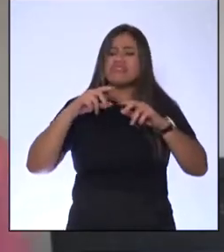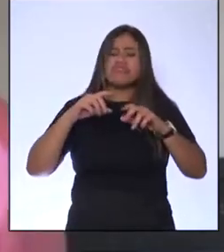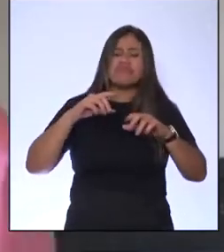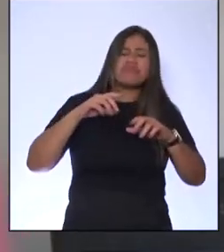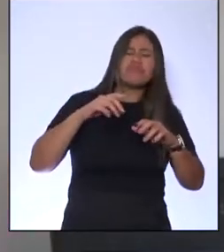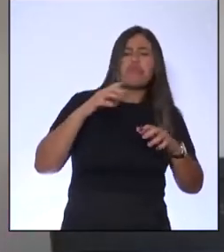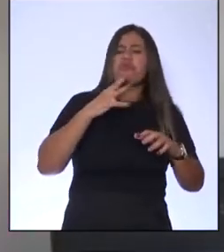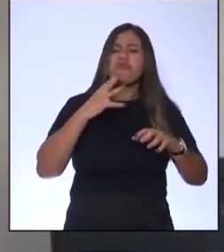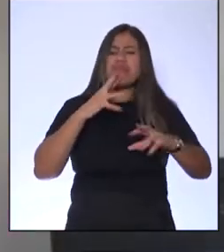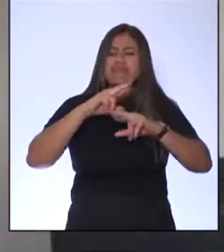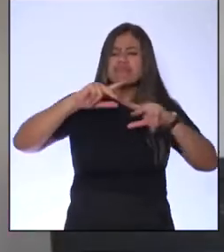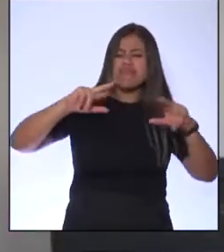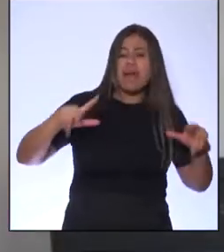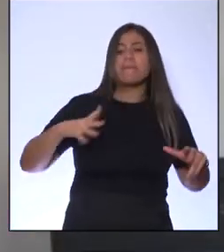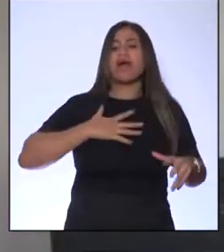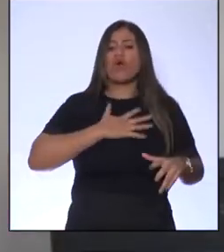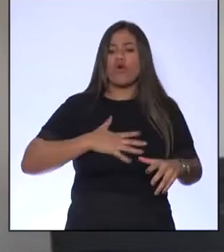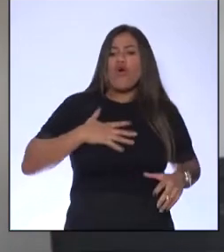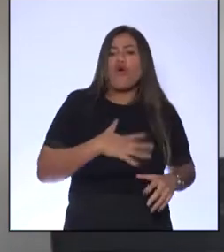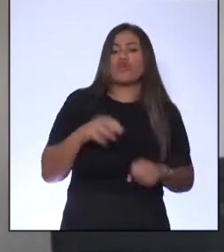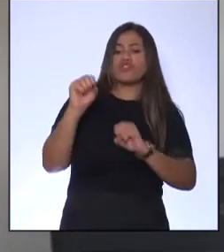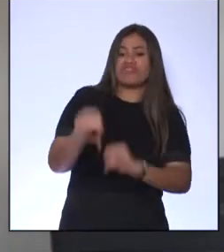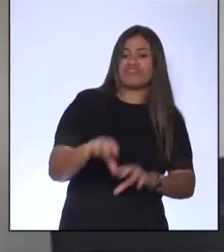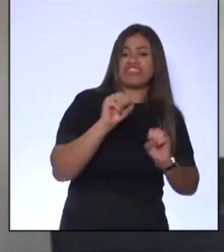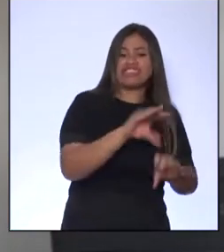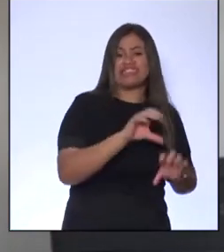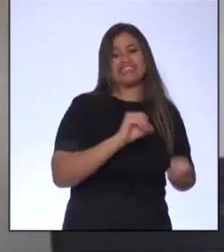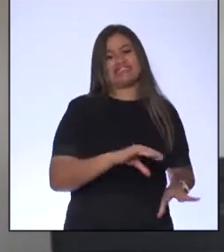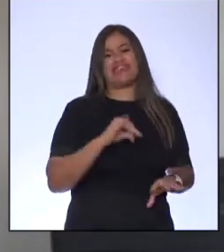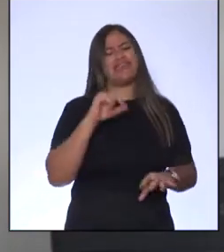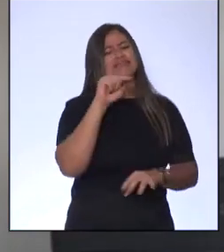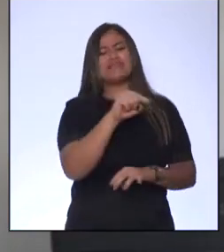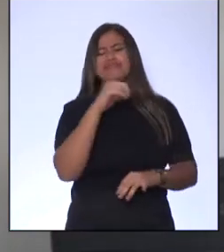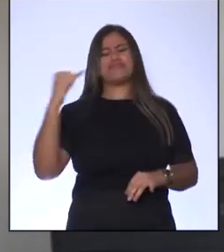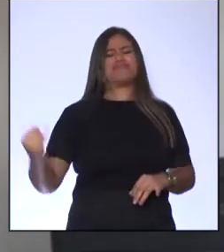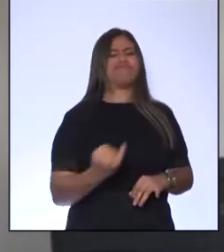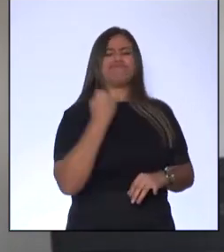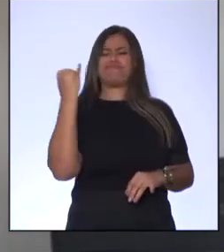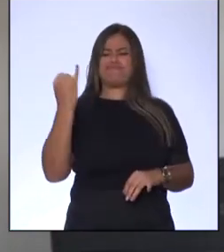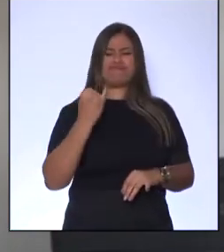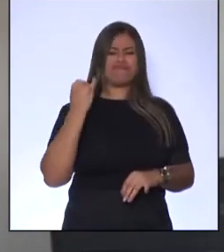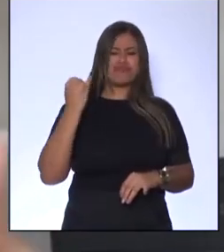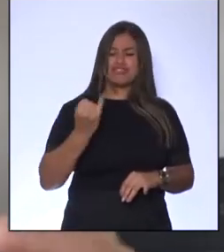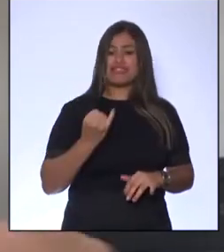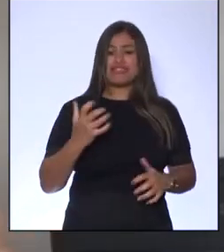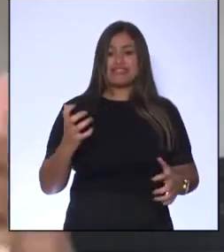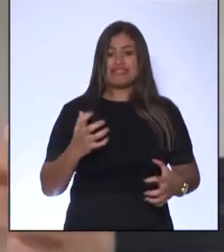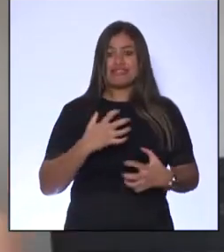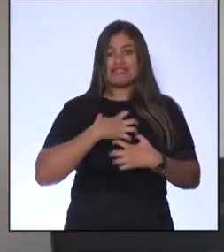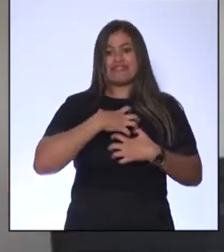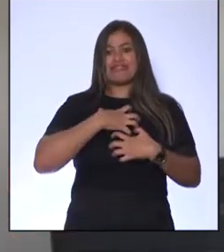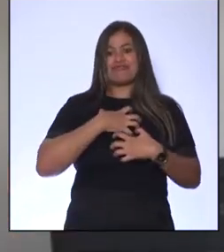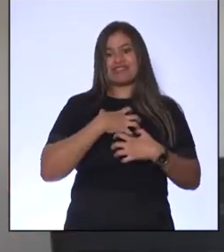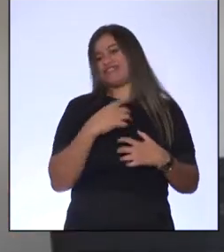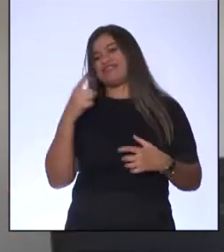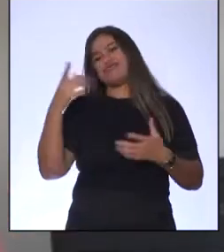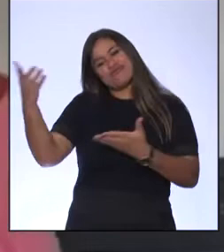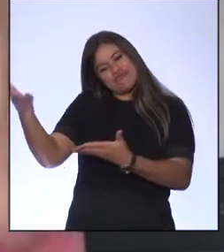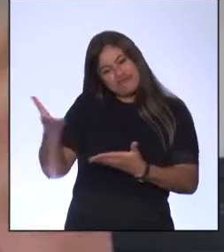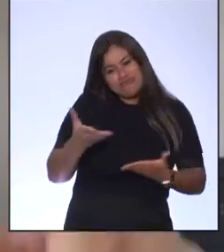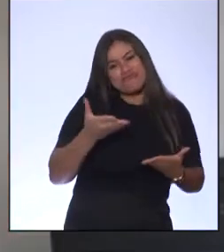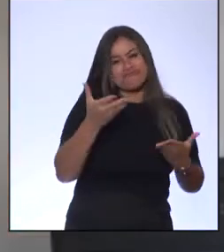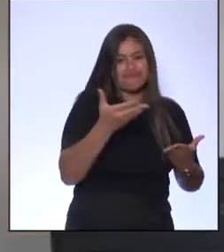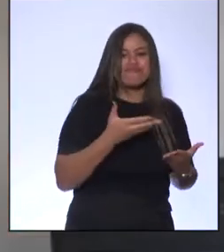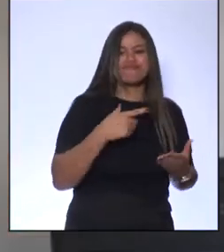sala de aula. Então, eu acho que é esse gostar da sala de aula que faz com que você esteja hoje aqui, inclusive, em vez de